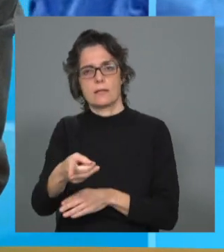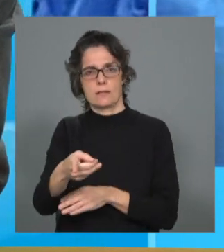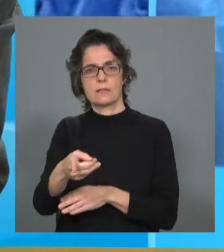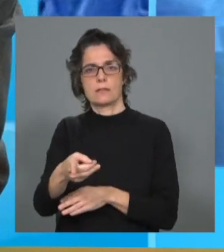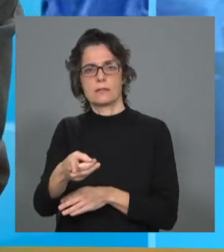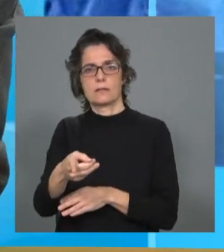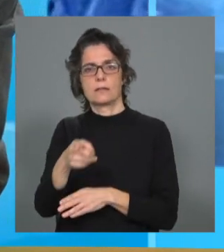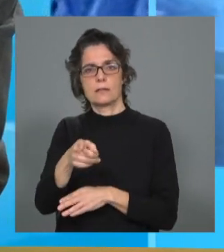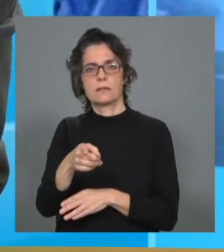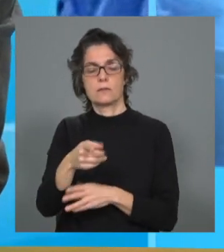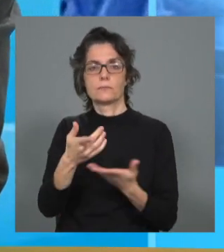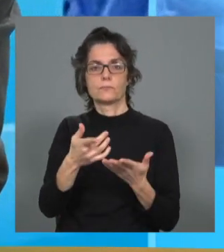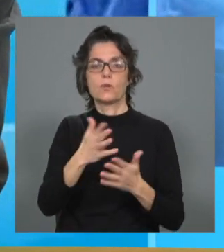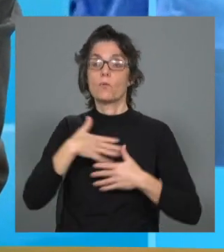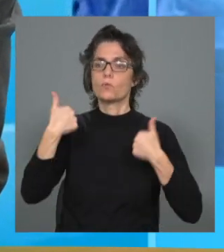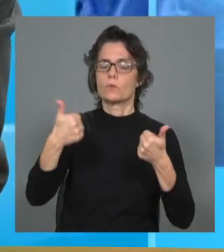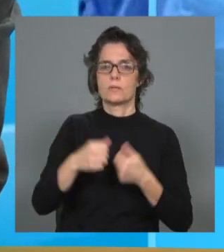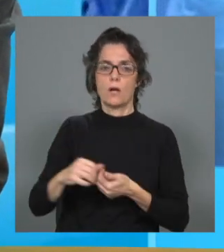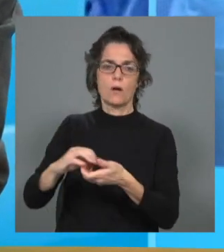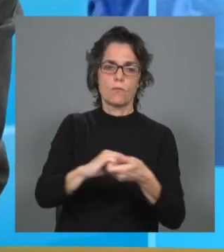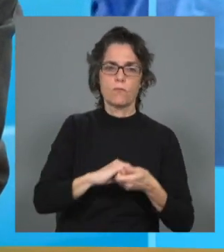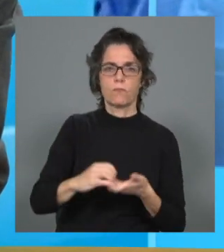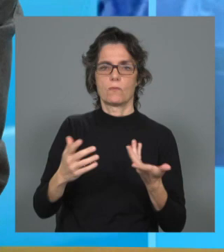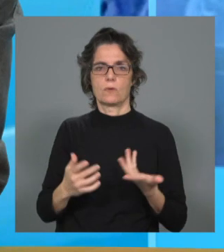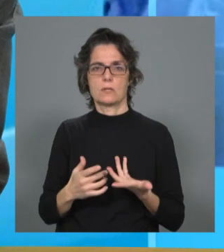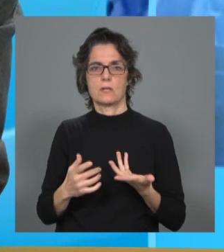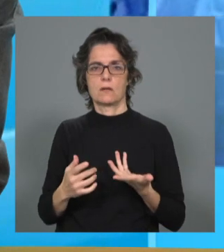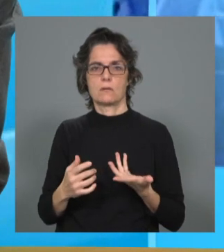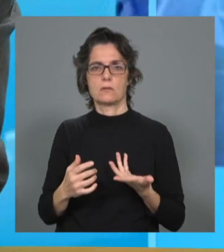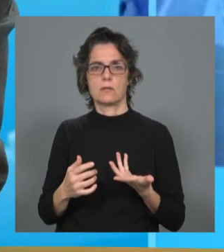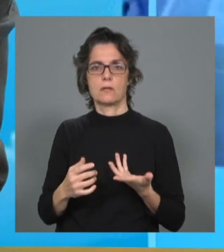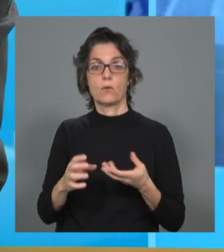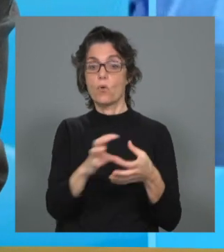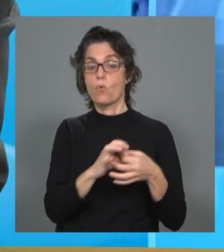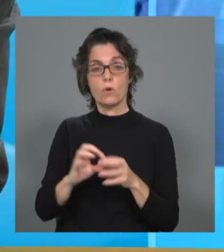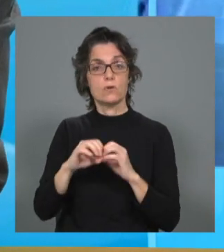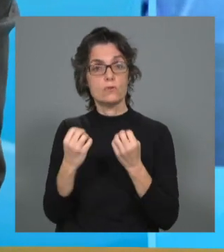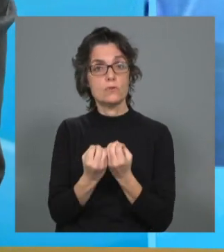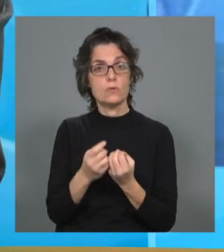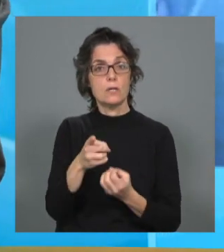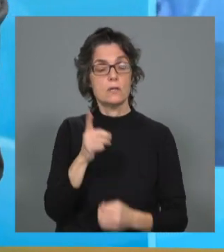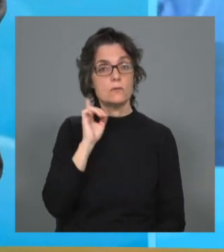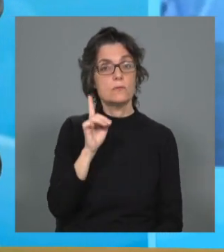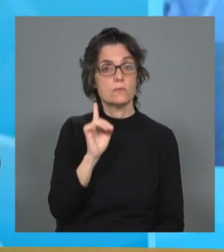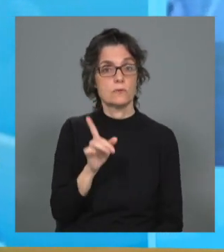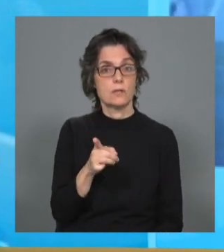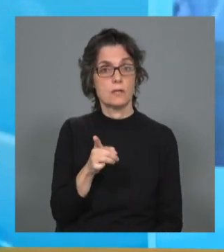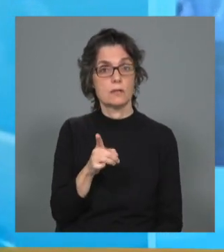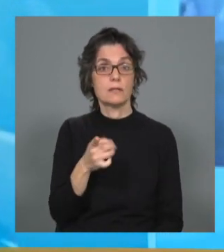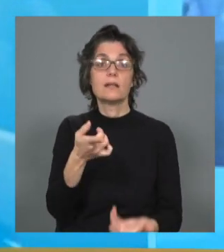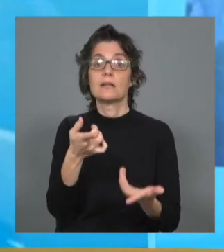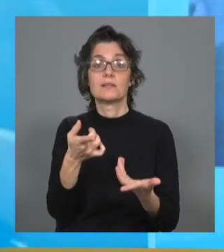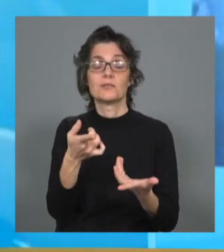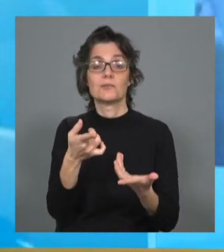recuperação, harmonia, bem-estar, coesão social, melhoria do bem comum, são palavras muito caras ao discurso da doutrina